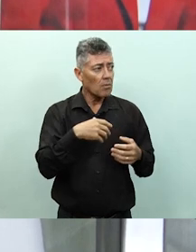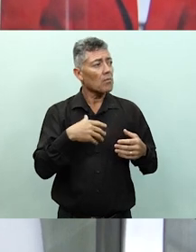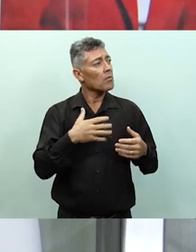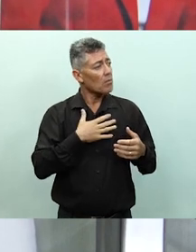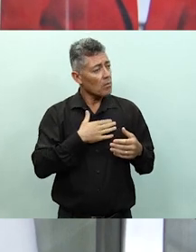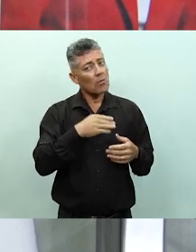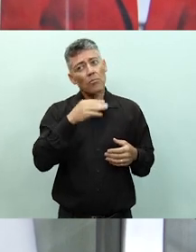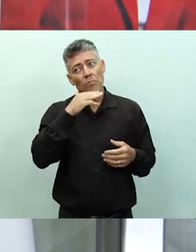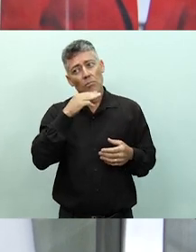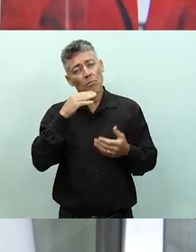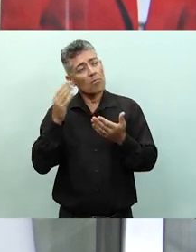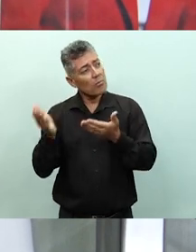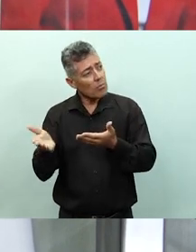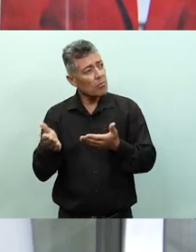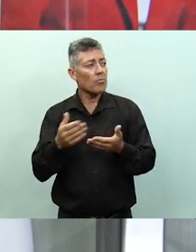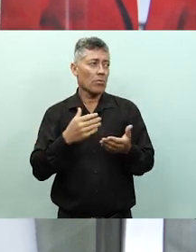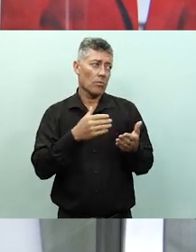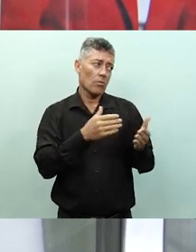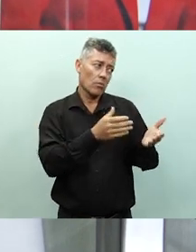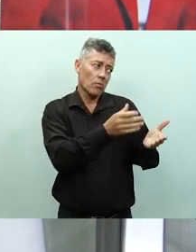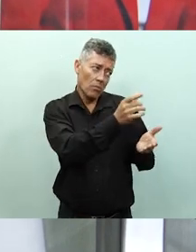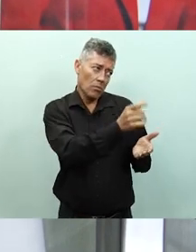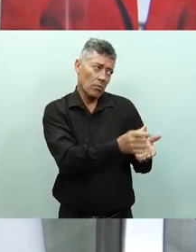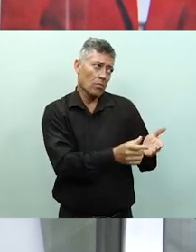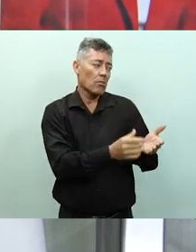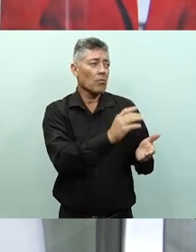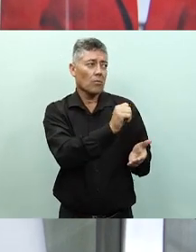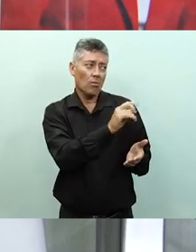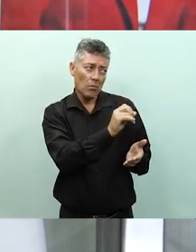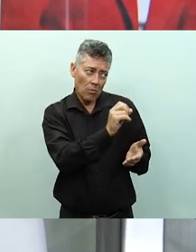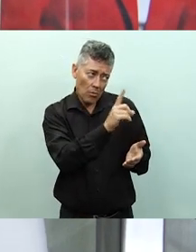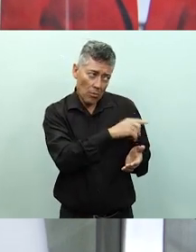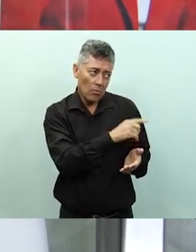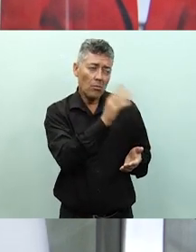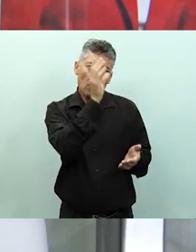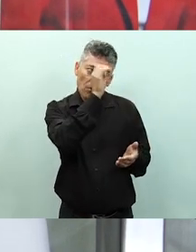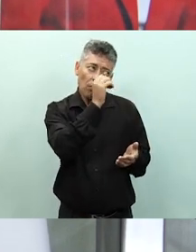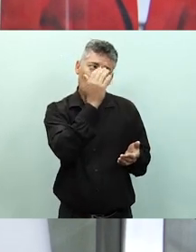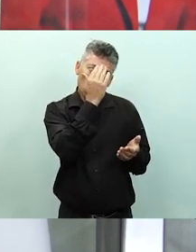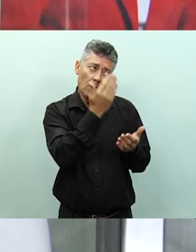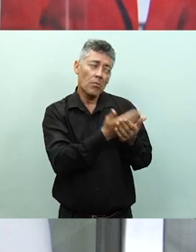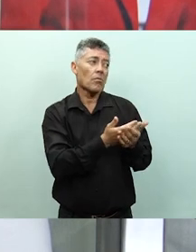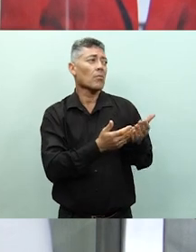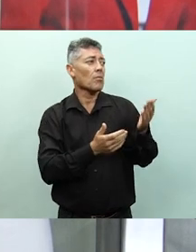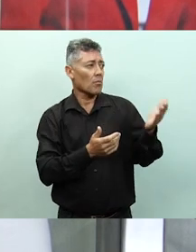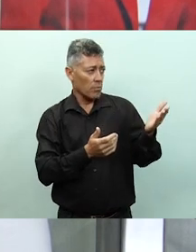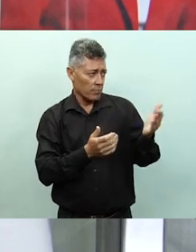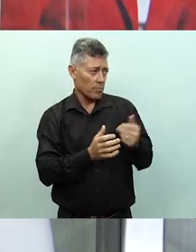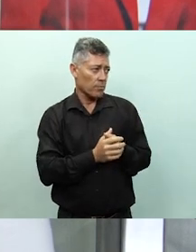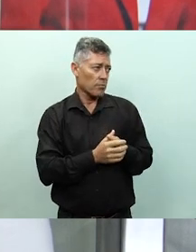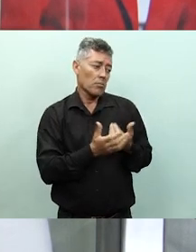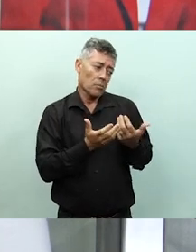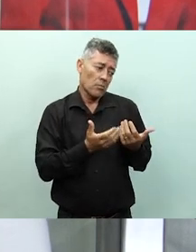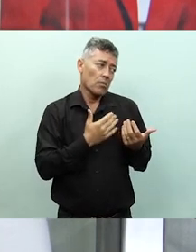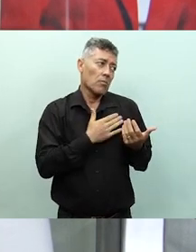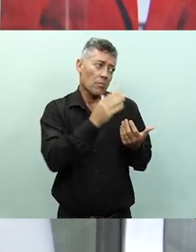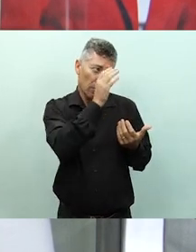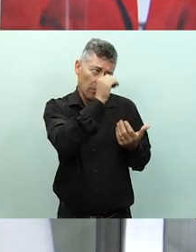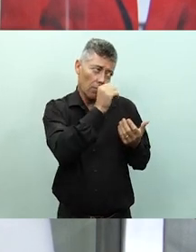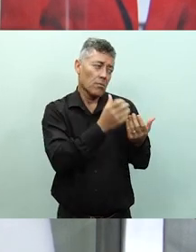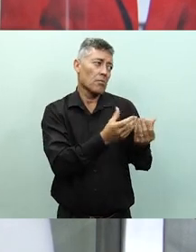Seridó. Apesar dela ter nascido em Mossoró, mas é Seridó, ela se criou em Caicó, né? Eu acredito que